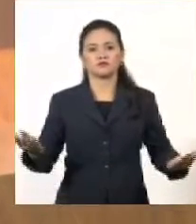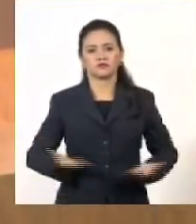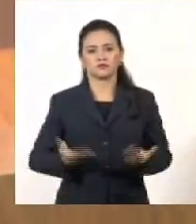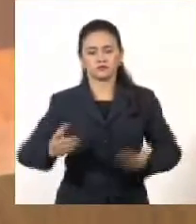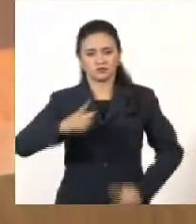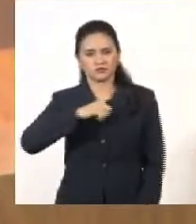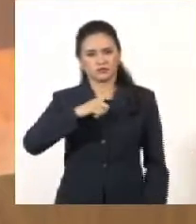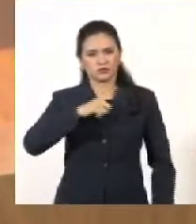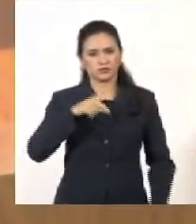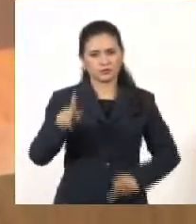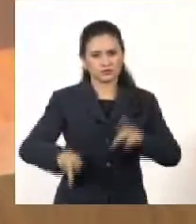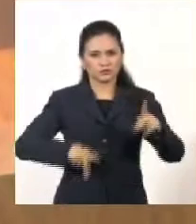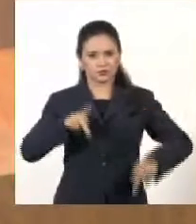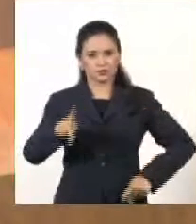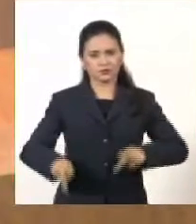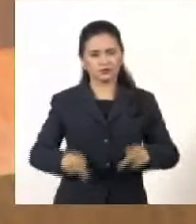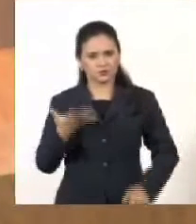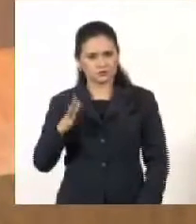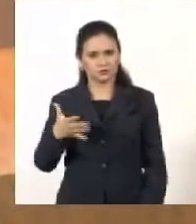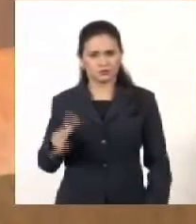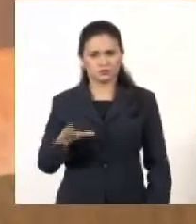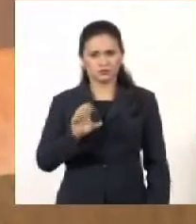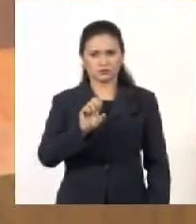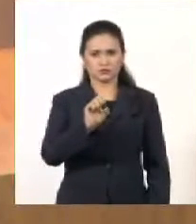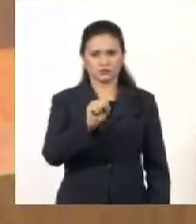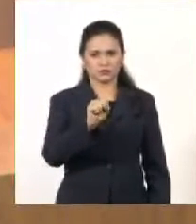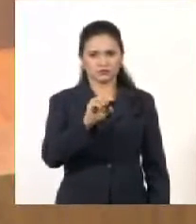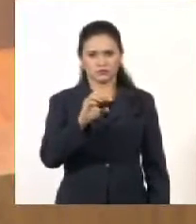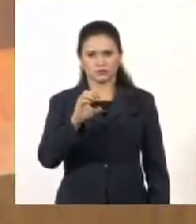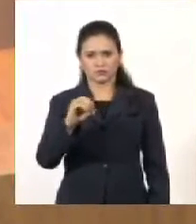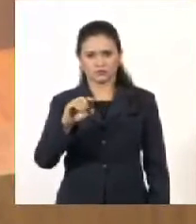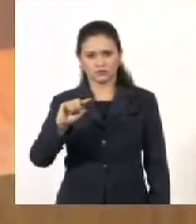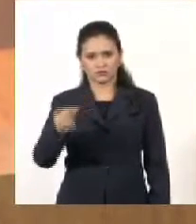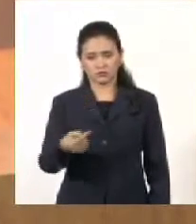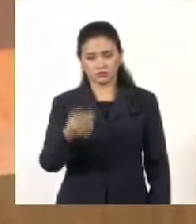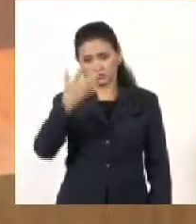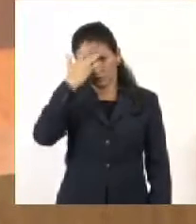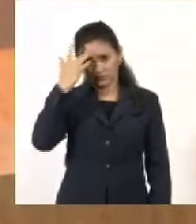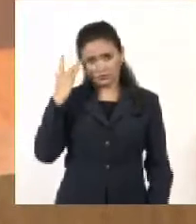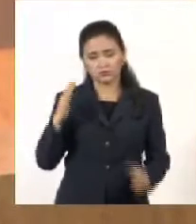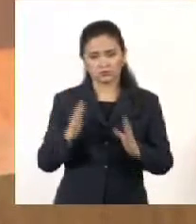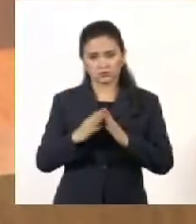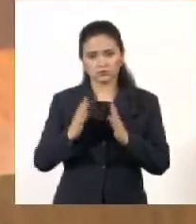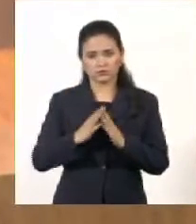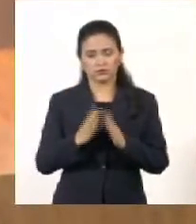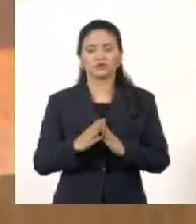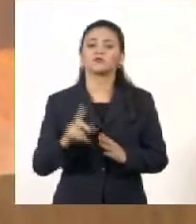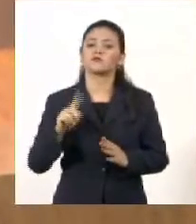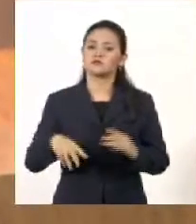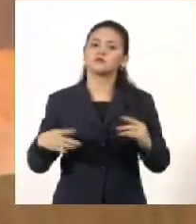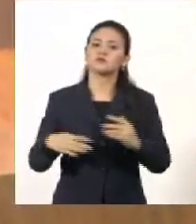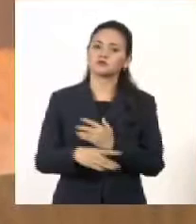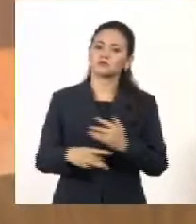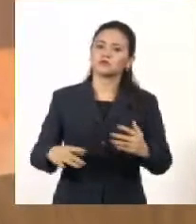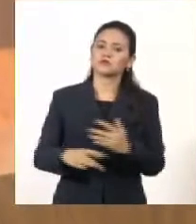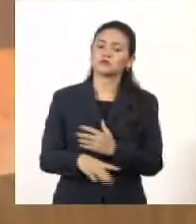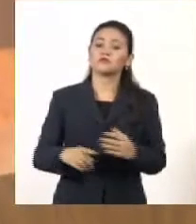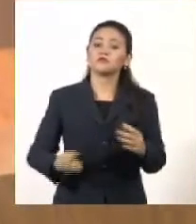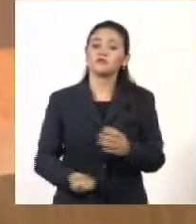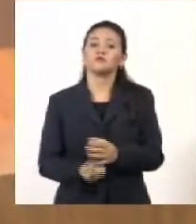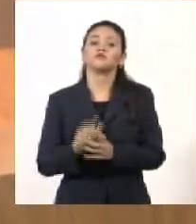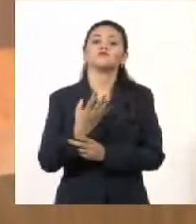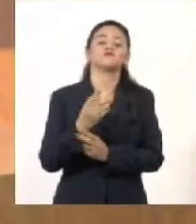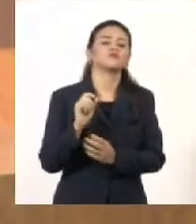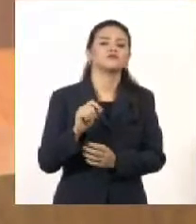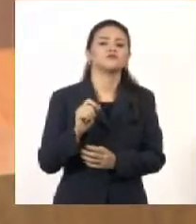em aproximadamente 80 mil habitantes. E um município que nasceu de uma